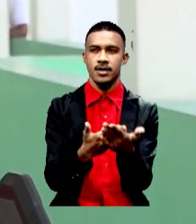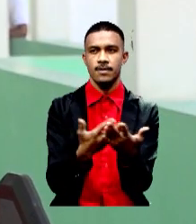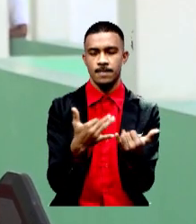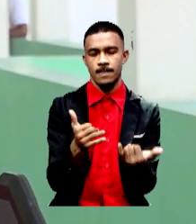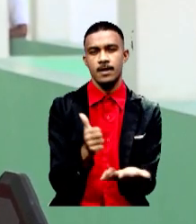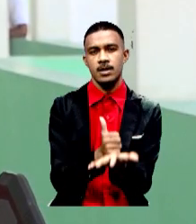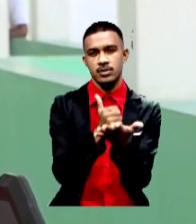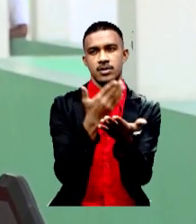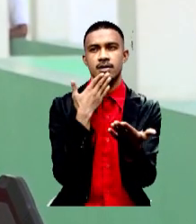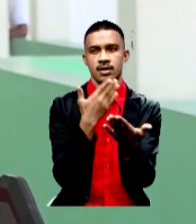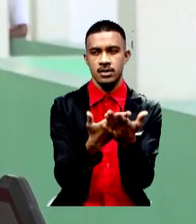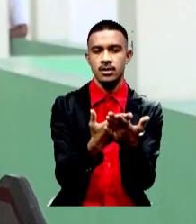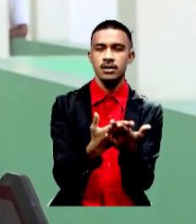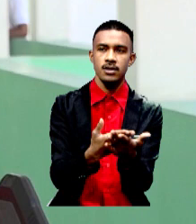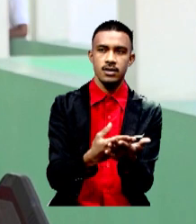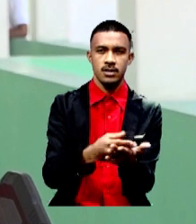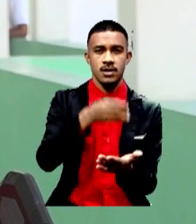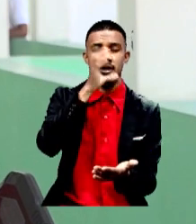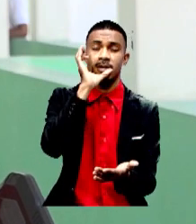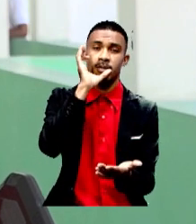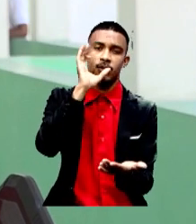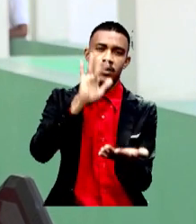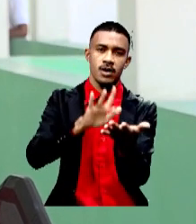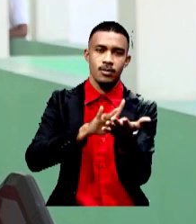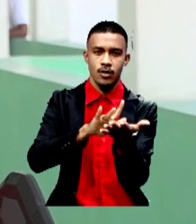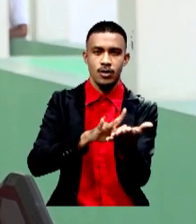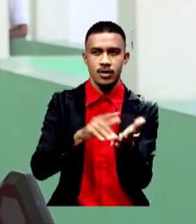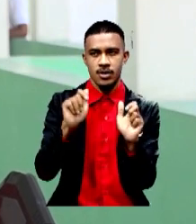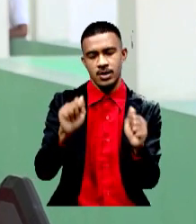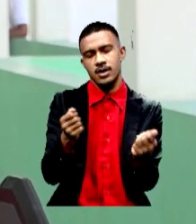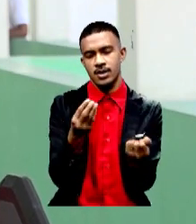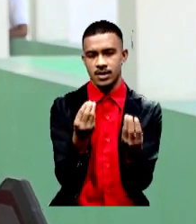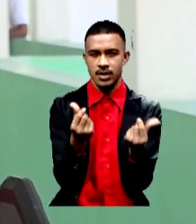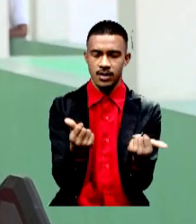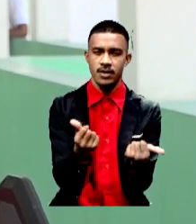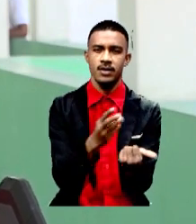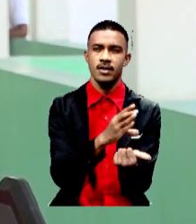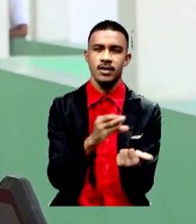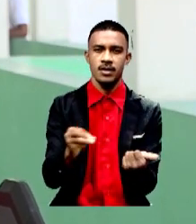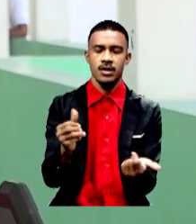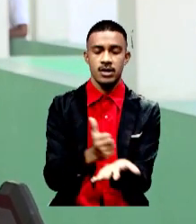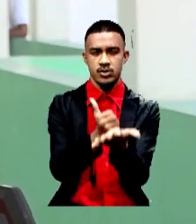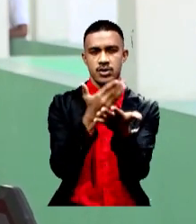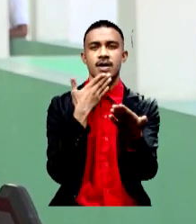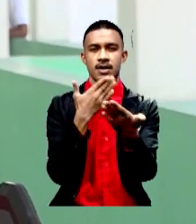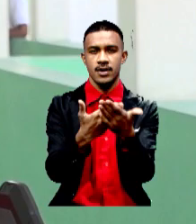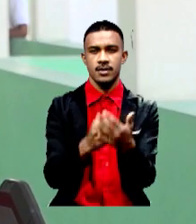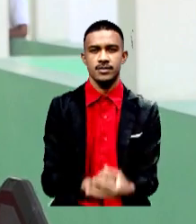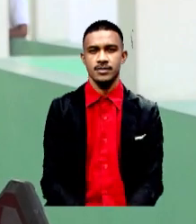dia sin ni memoru terlokai de dia kurai tratamento dia